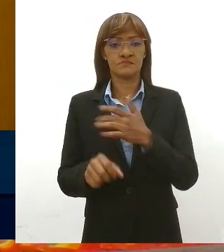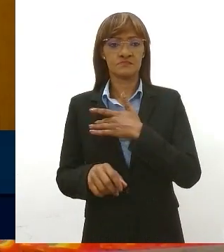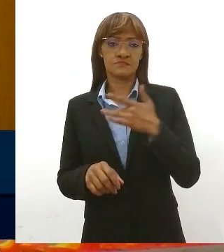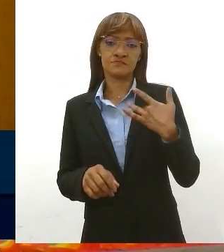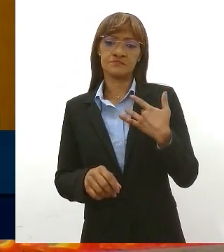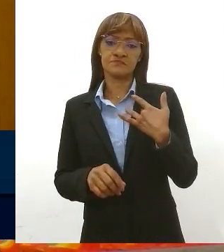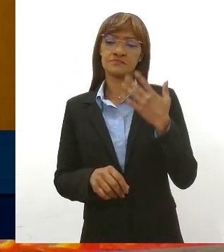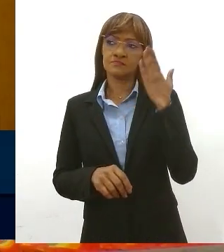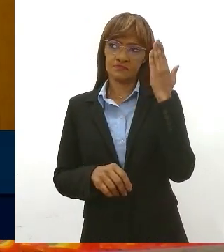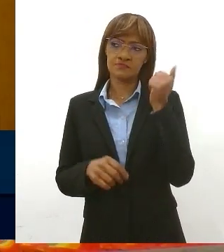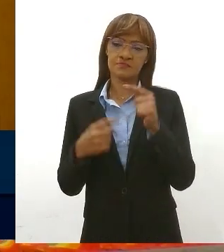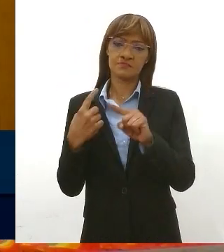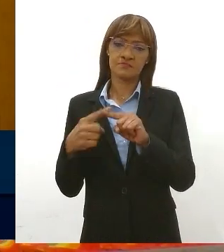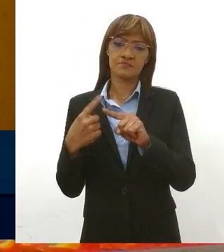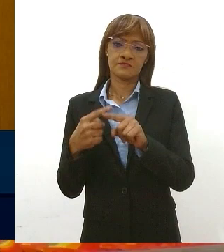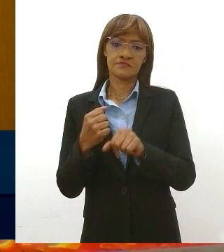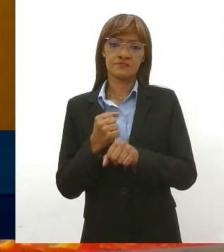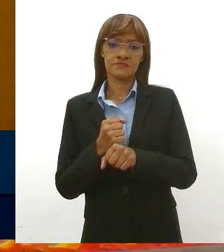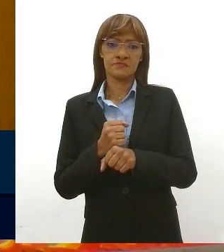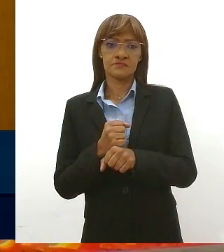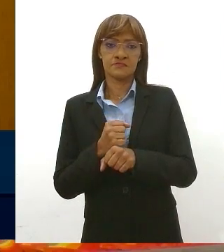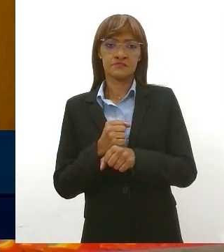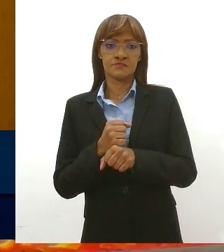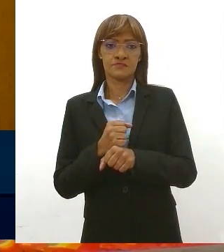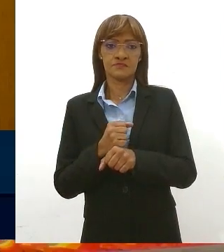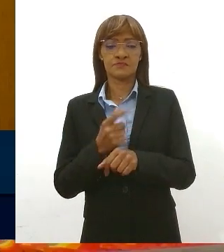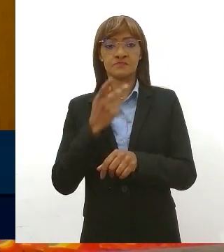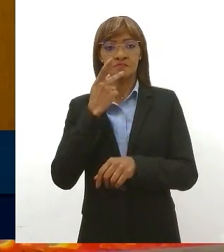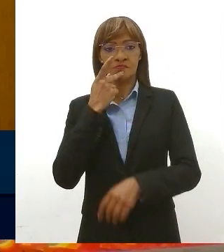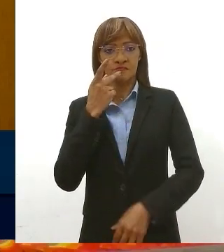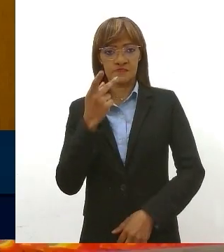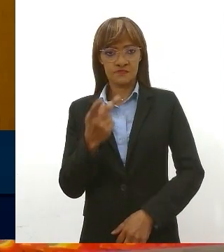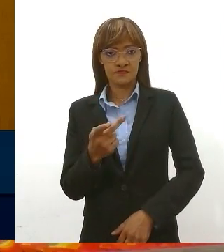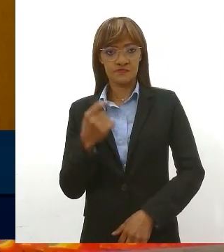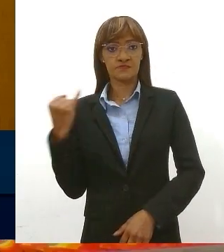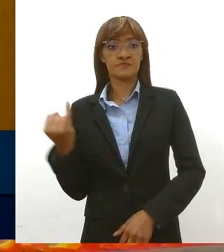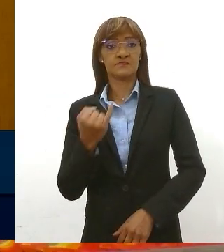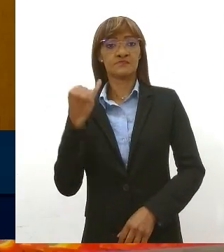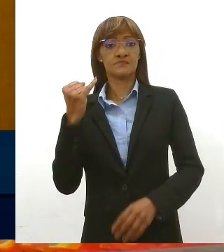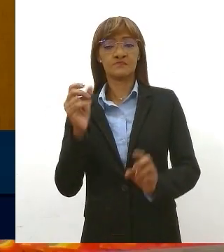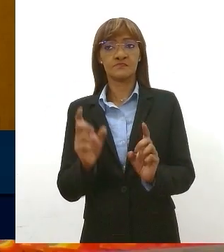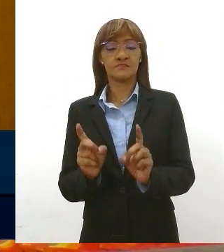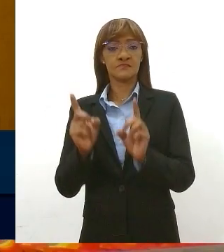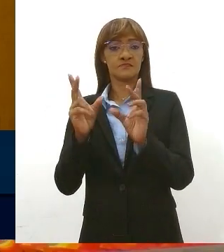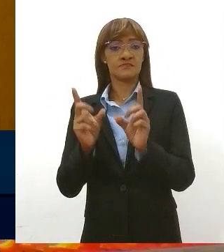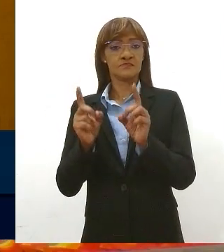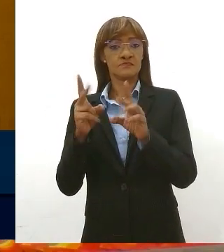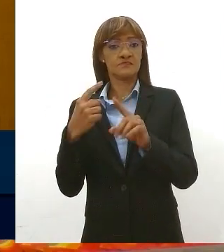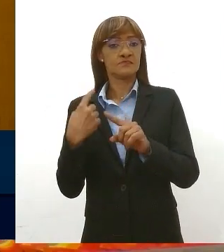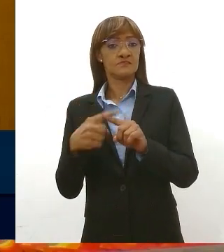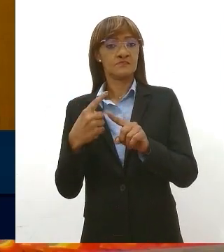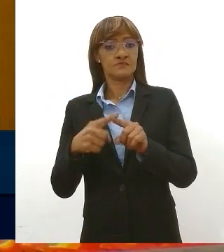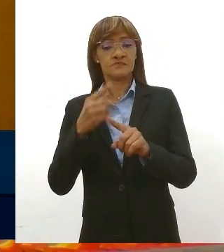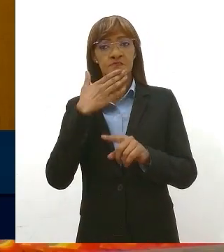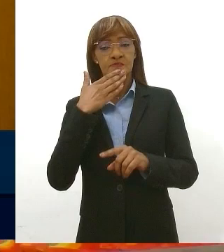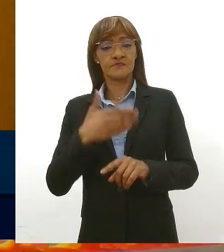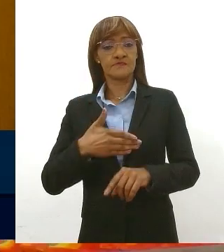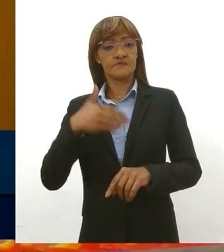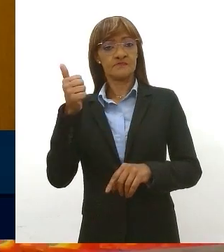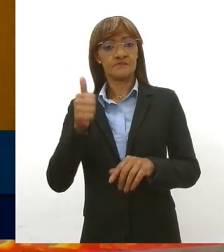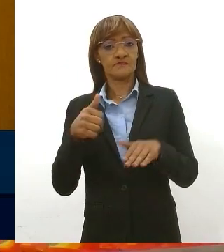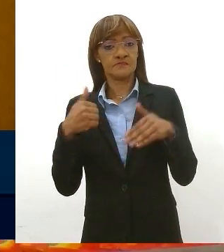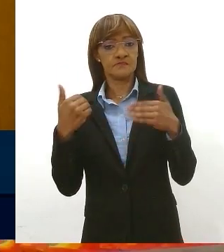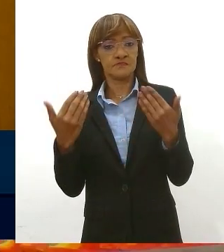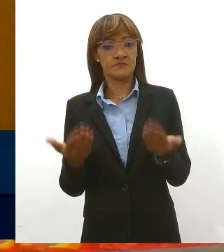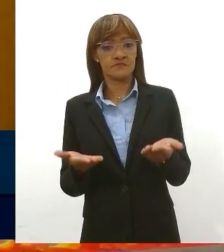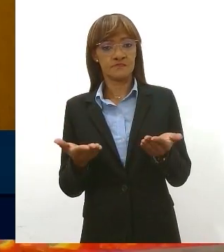disse que é importante privatizar porque vai melhorar, né? Então, ela acha que a